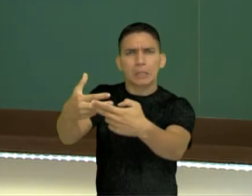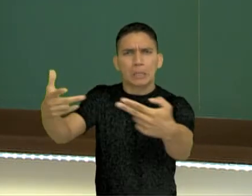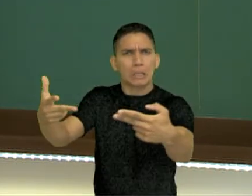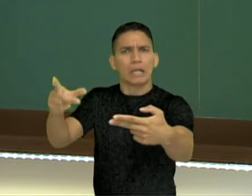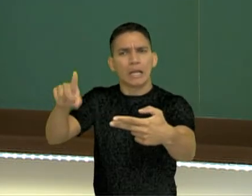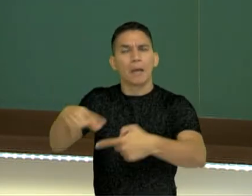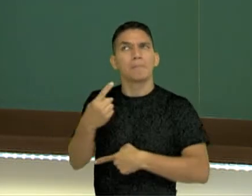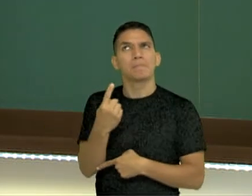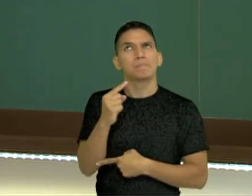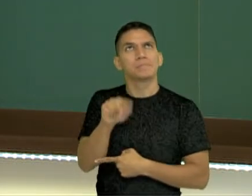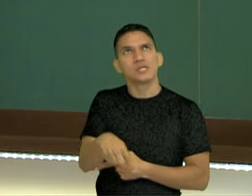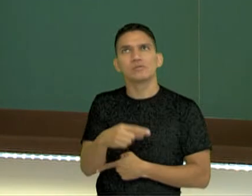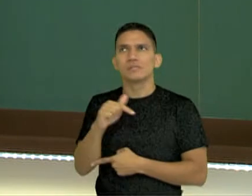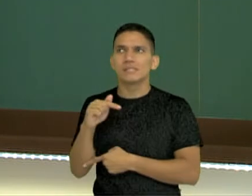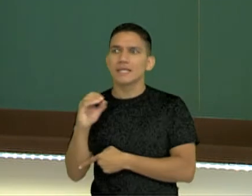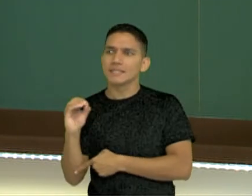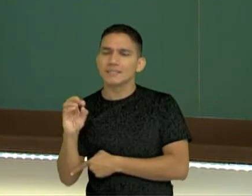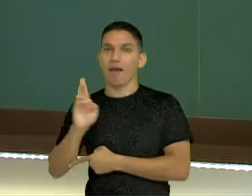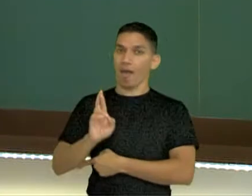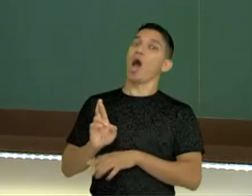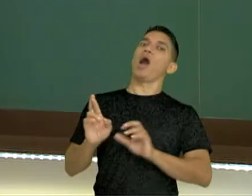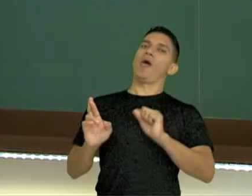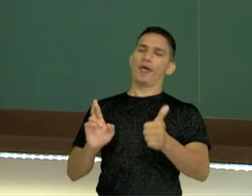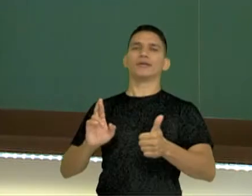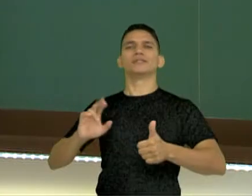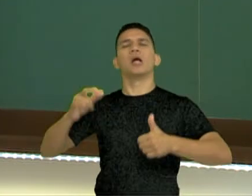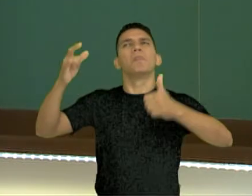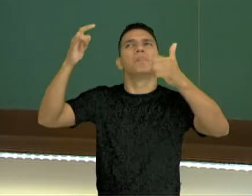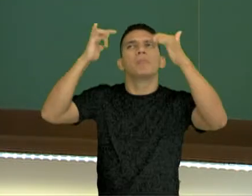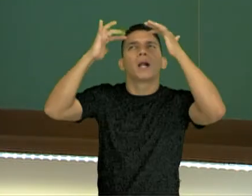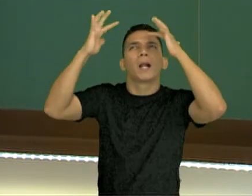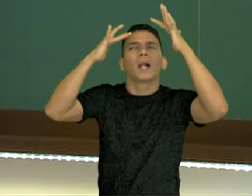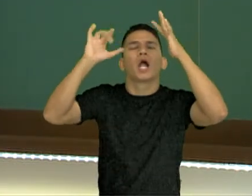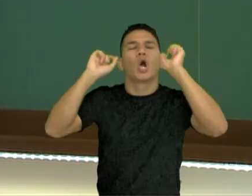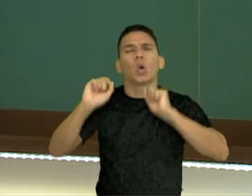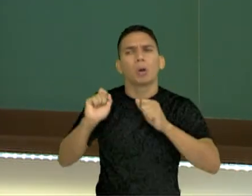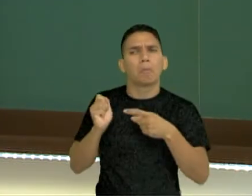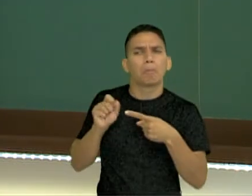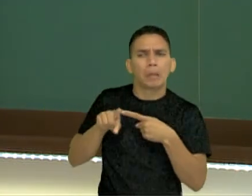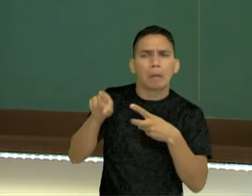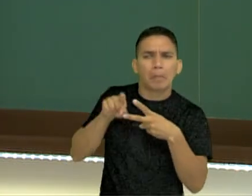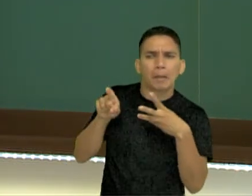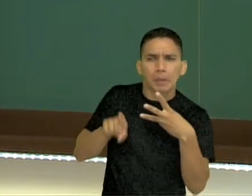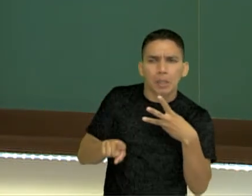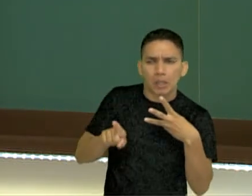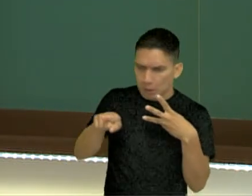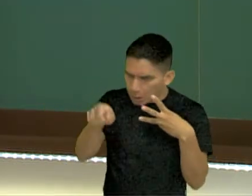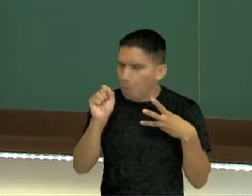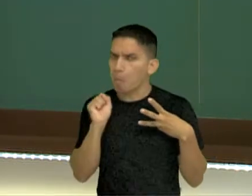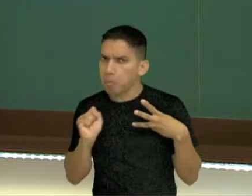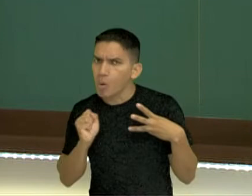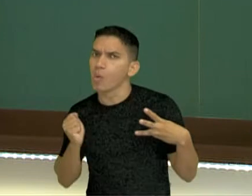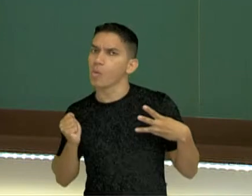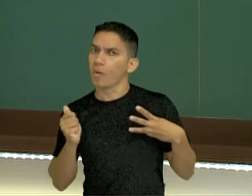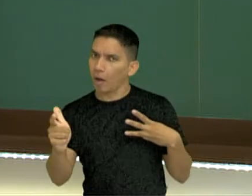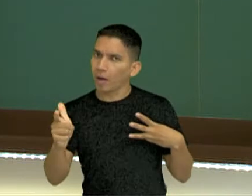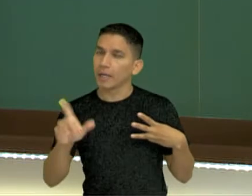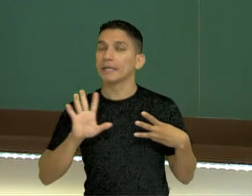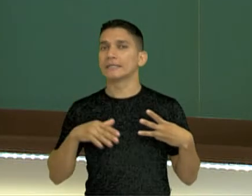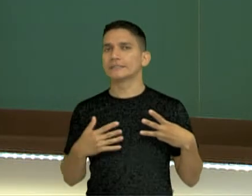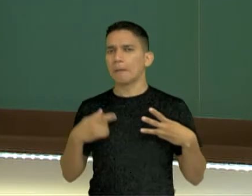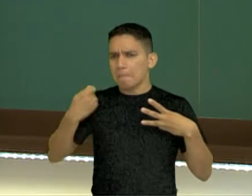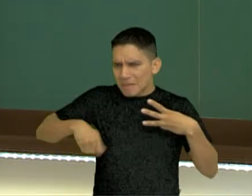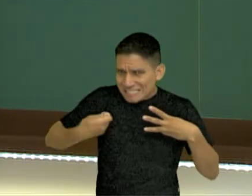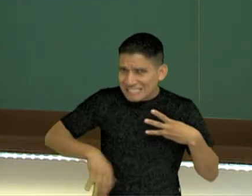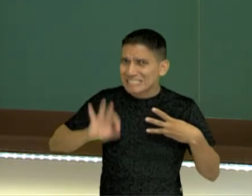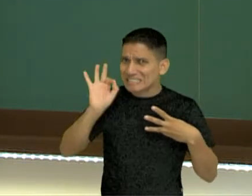Então, aplicando os princípios do consumo consciente, reflita se essa compra vai ser necessária. Gustavo precisa